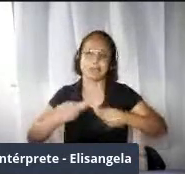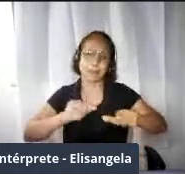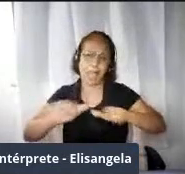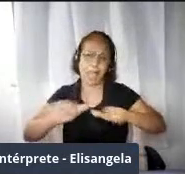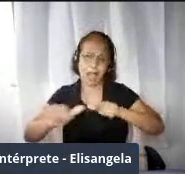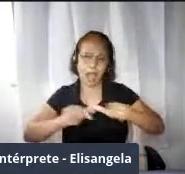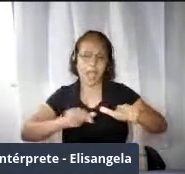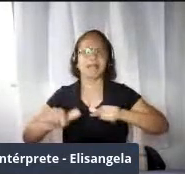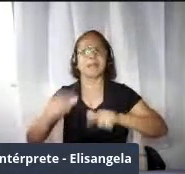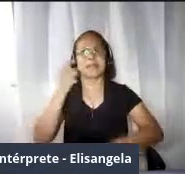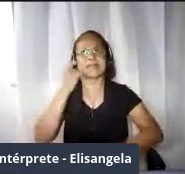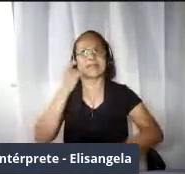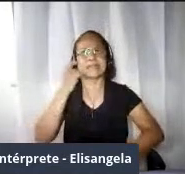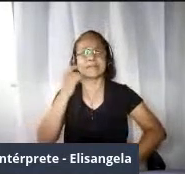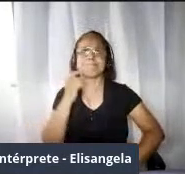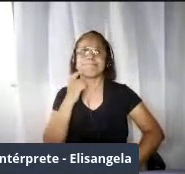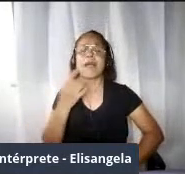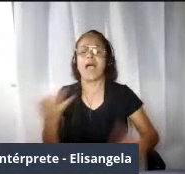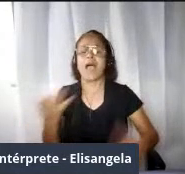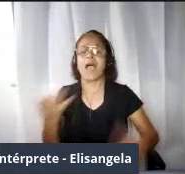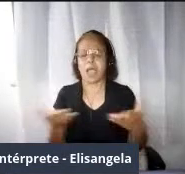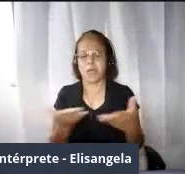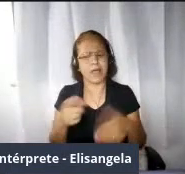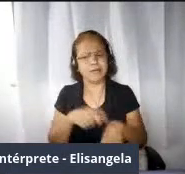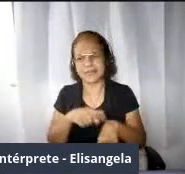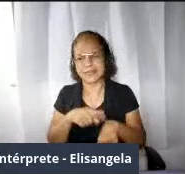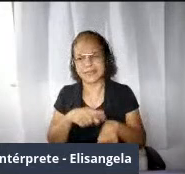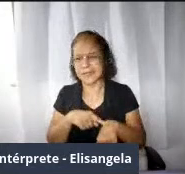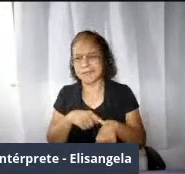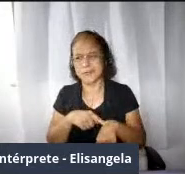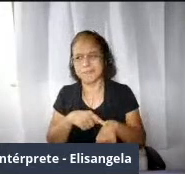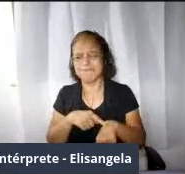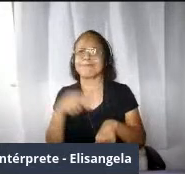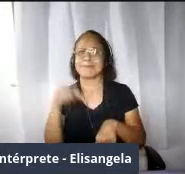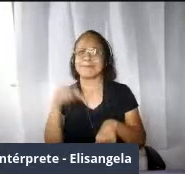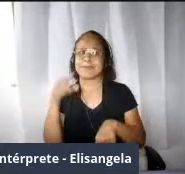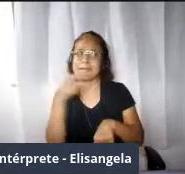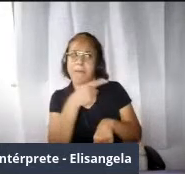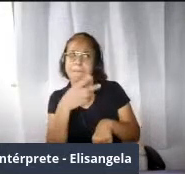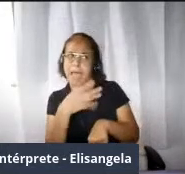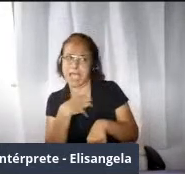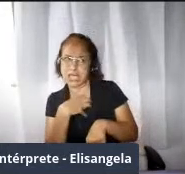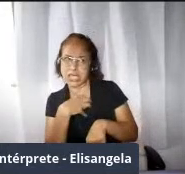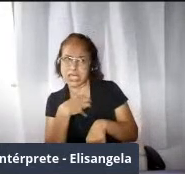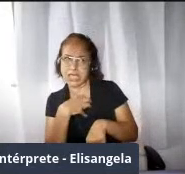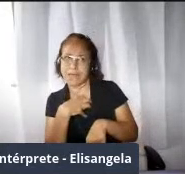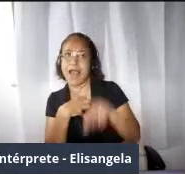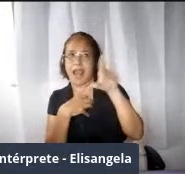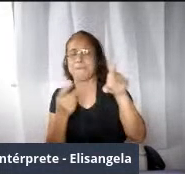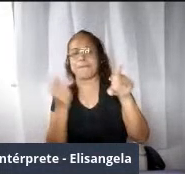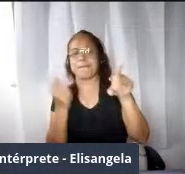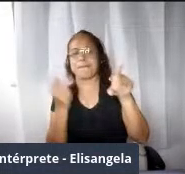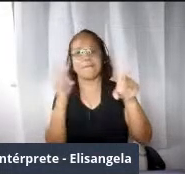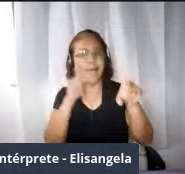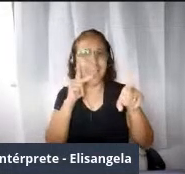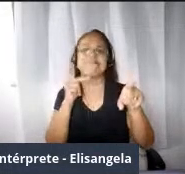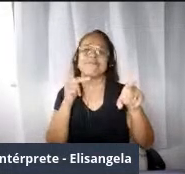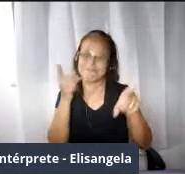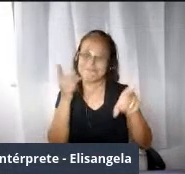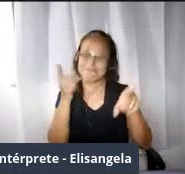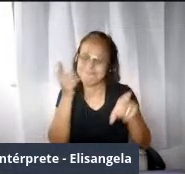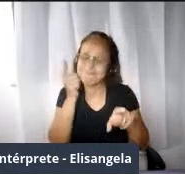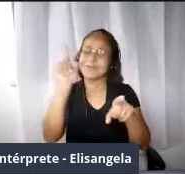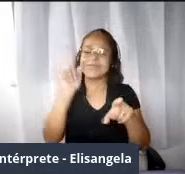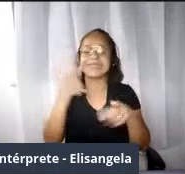aí agora eu quero, então não deu tempo de estudar Bahia, vou estudar Paraíba. Aí eu ia sempre a São Paulo, né, passava lá para falar com a